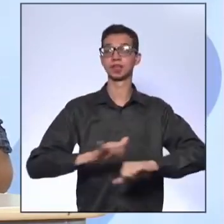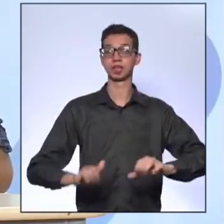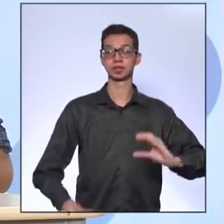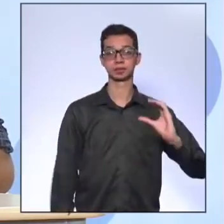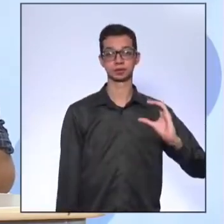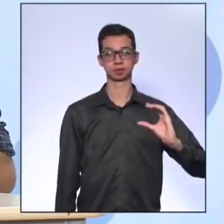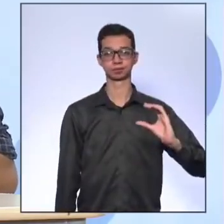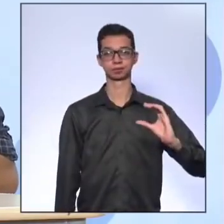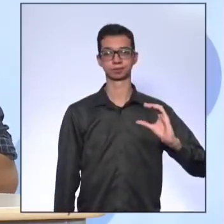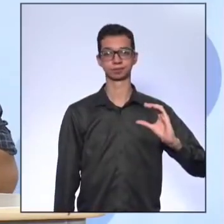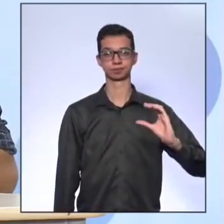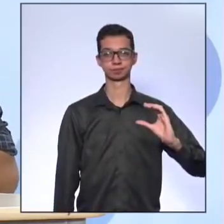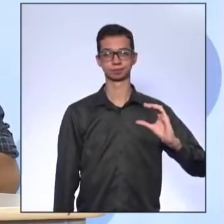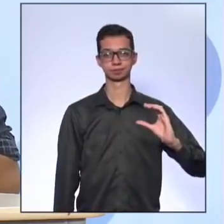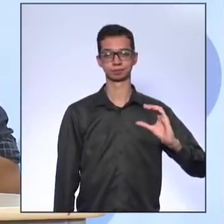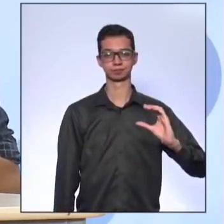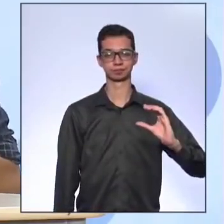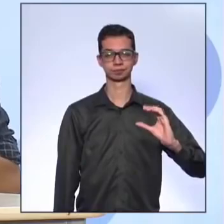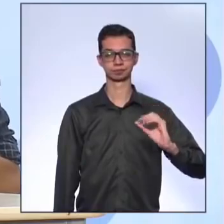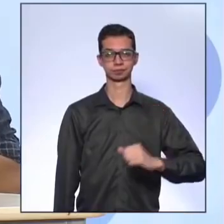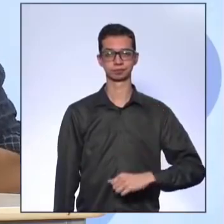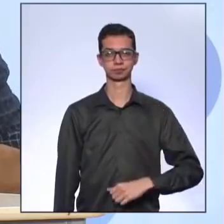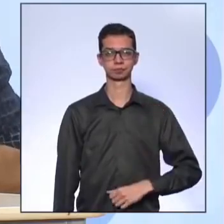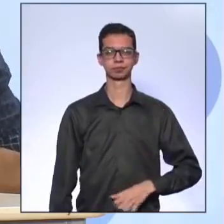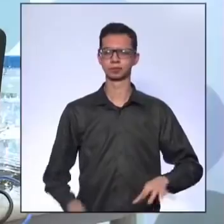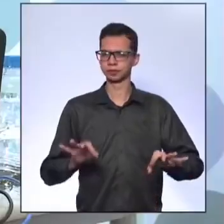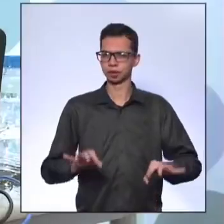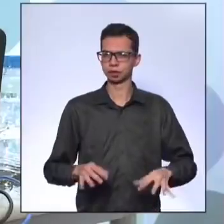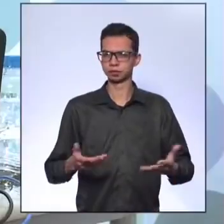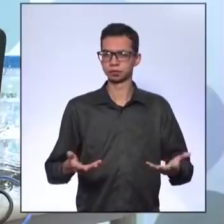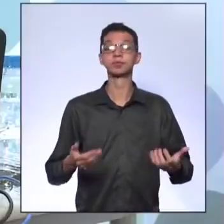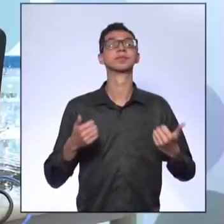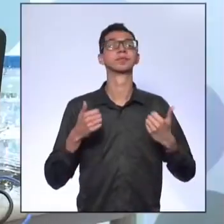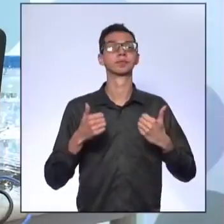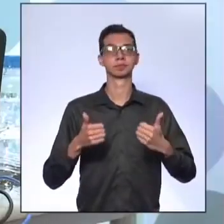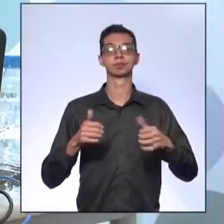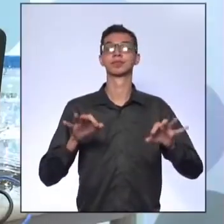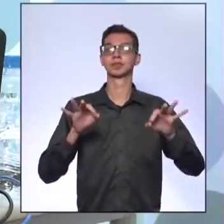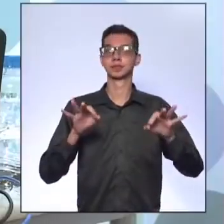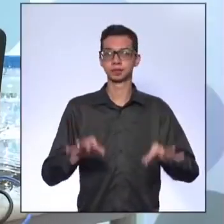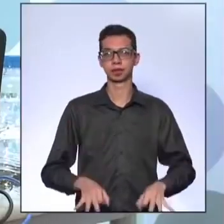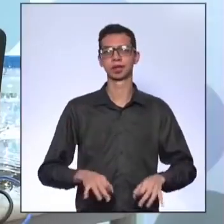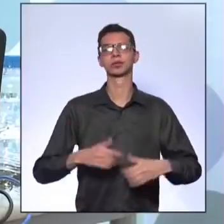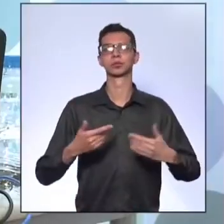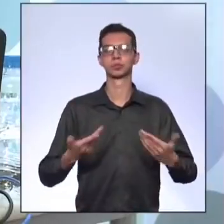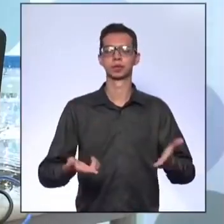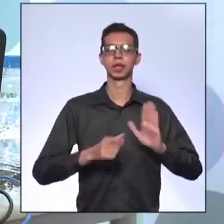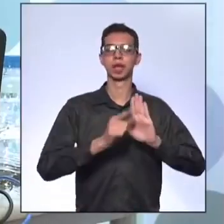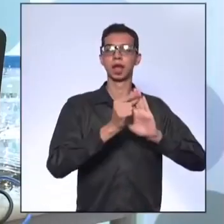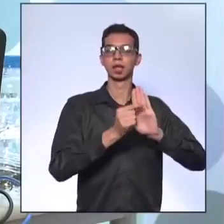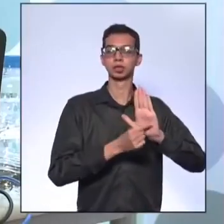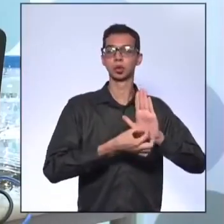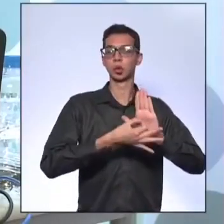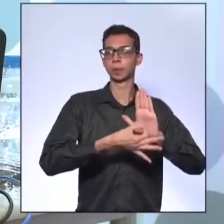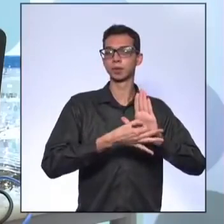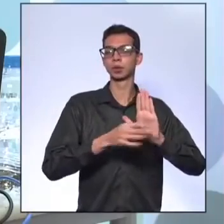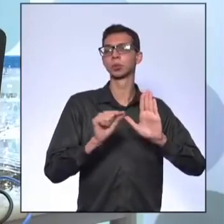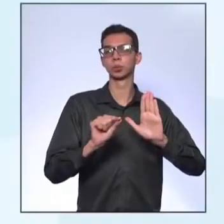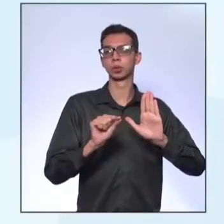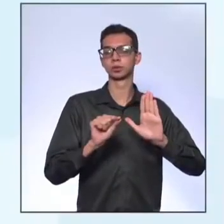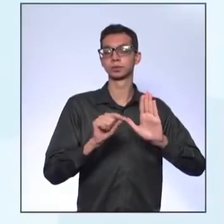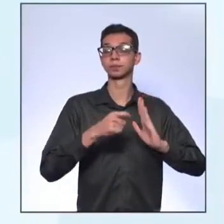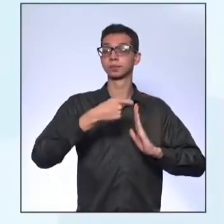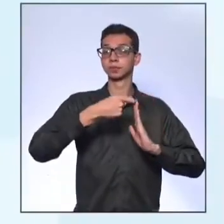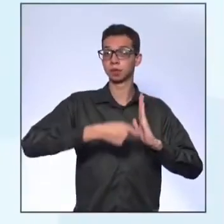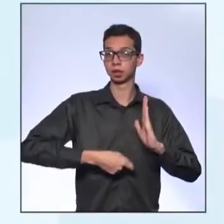é a correta. Confere? Certo, confere, né? Então, o artigo de opinião é um texto que circula aí